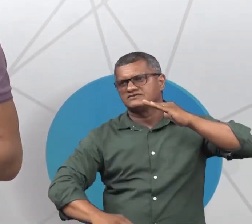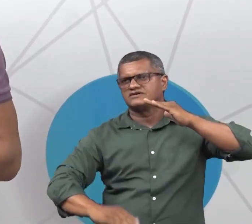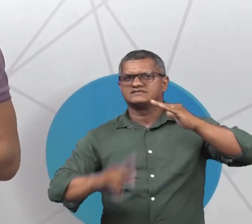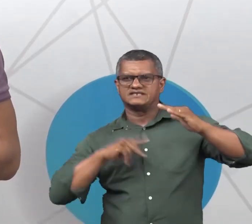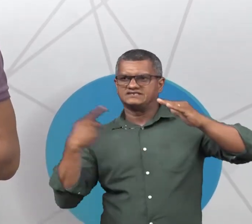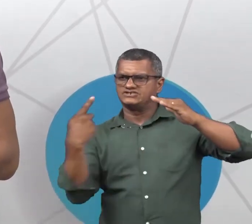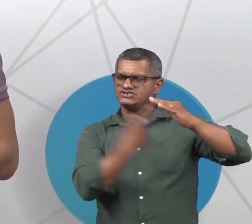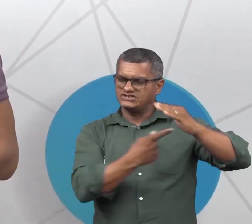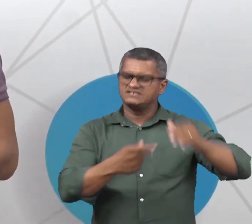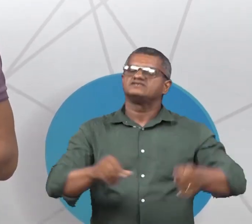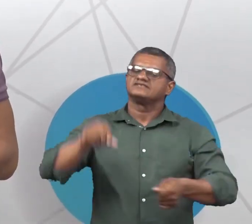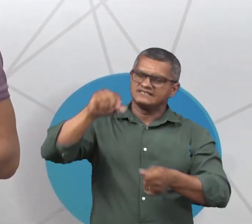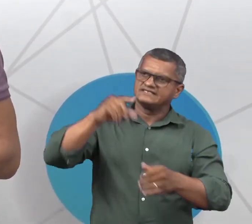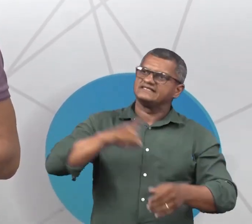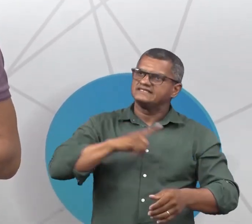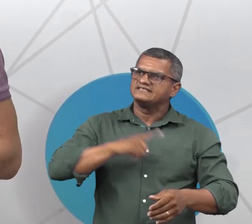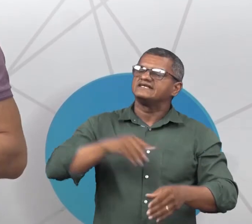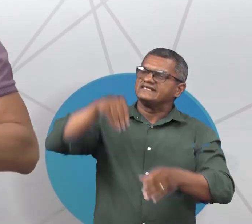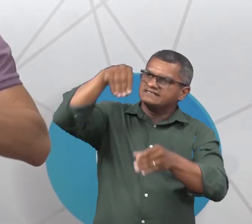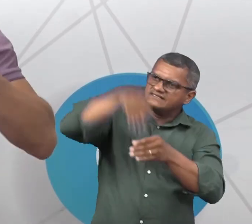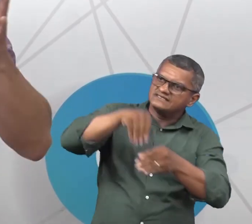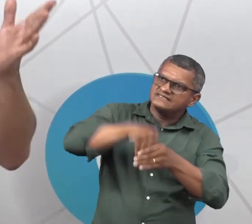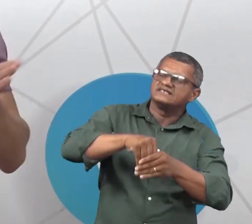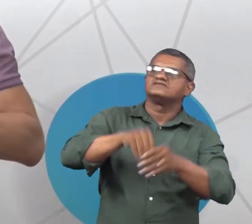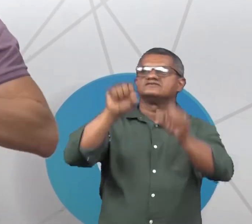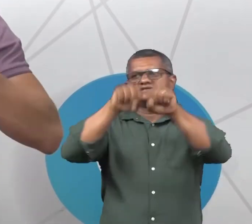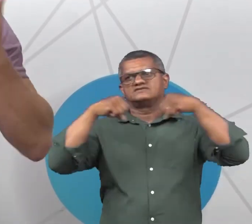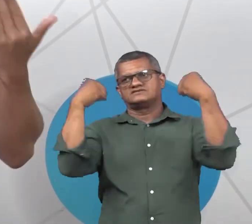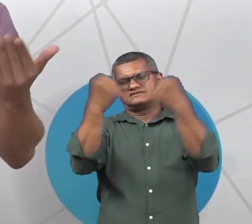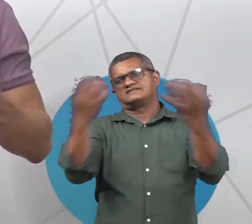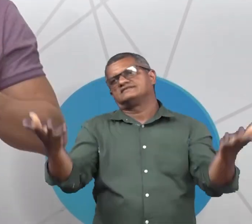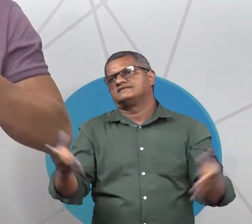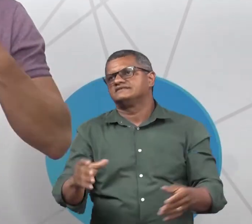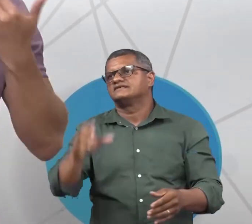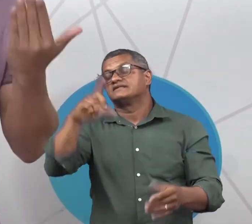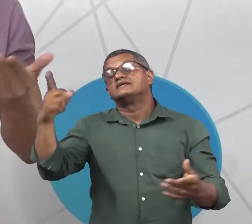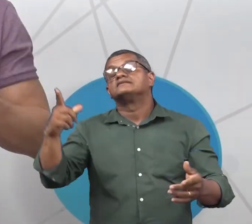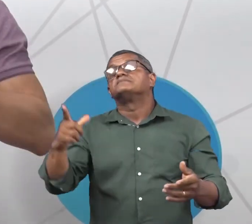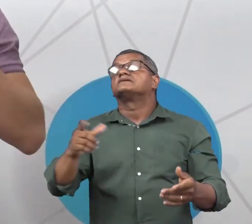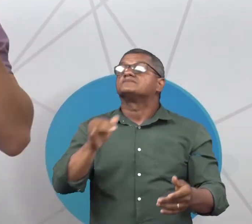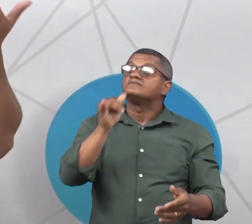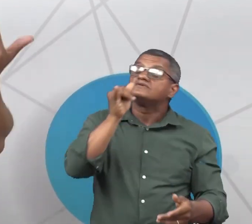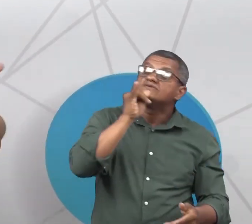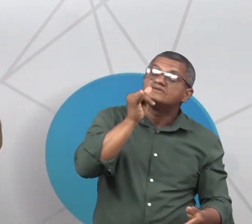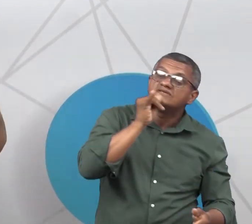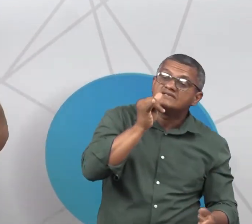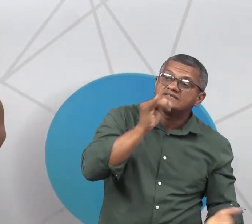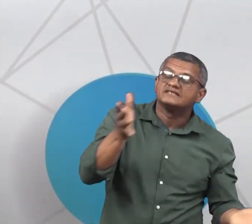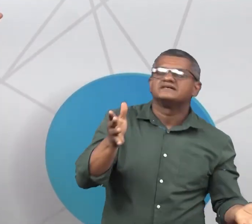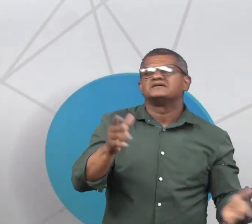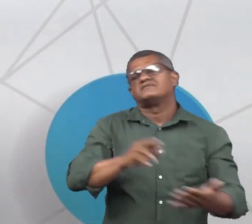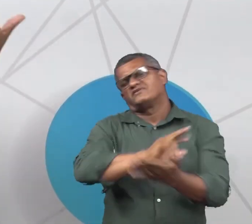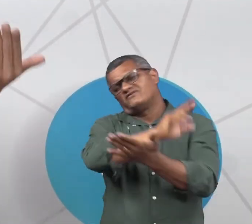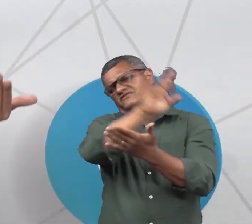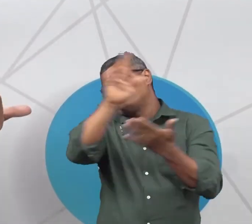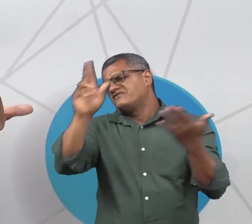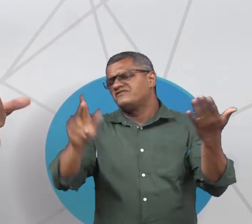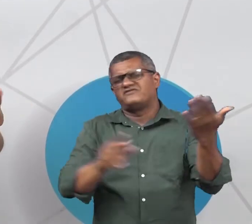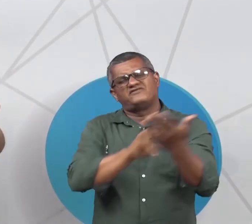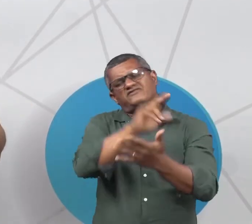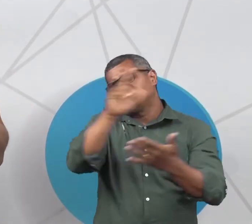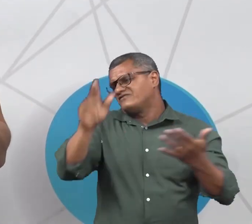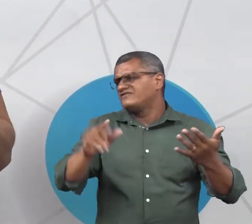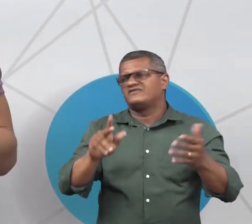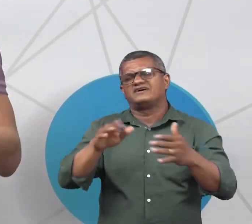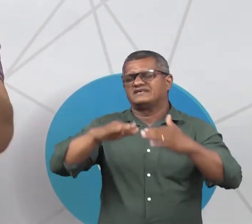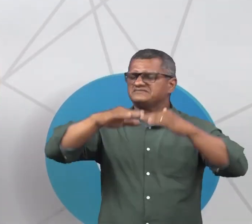que existe na sociedade. É claro que nós podemos aqui citar diversos exemplos da desigualdade